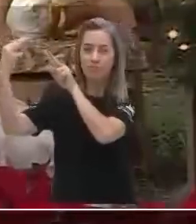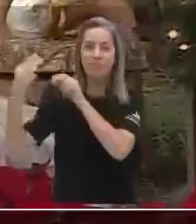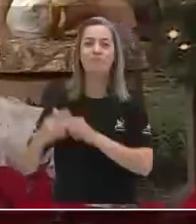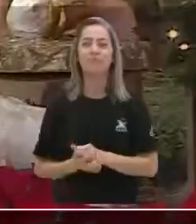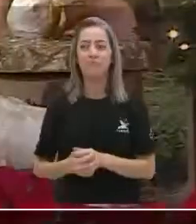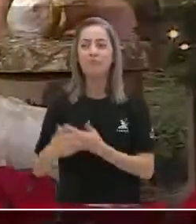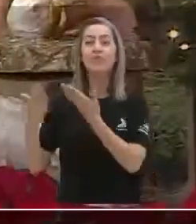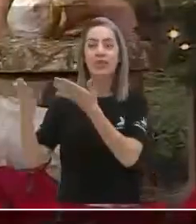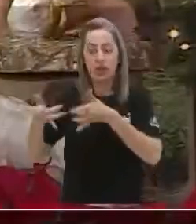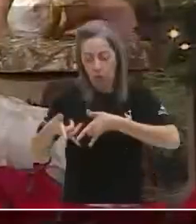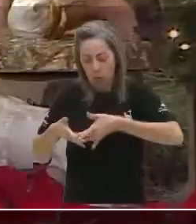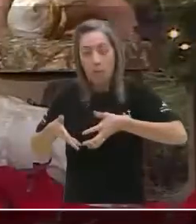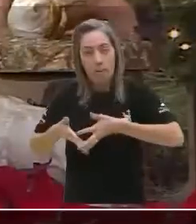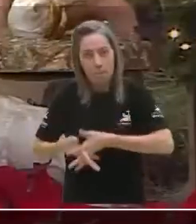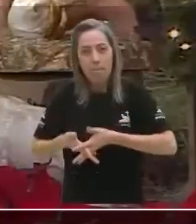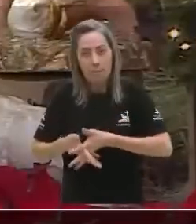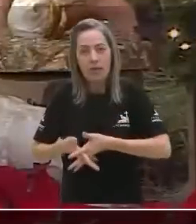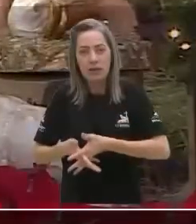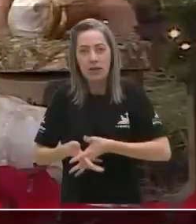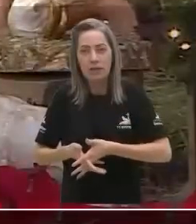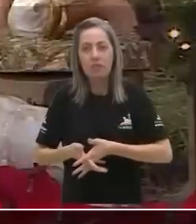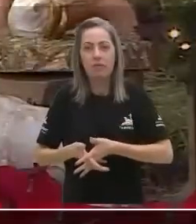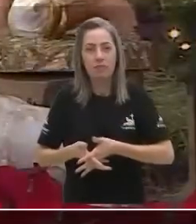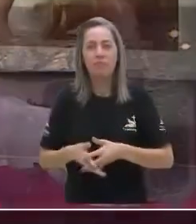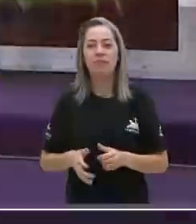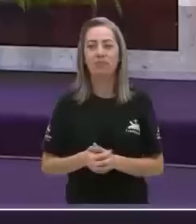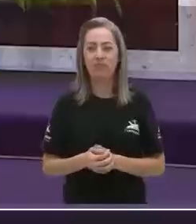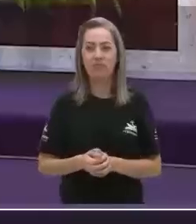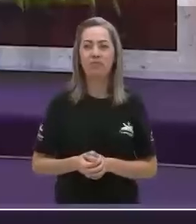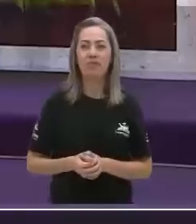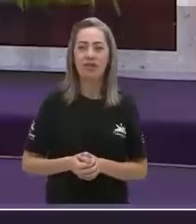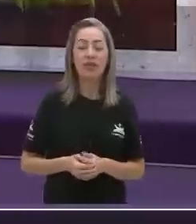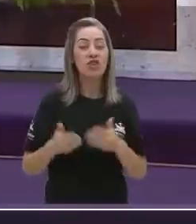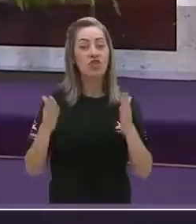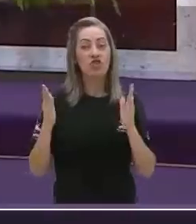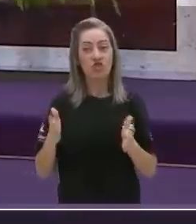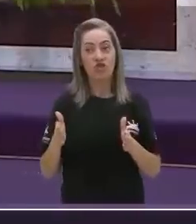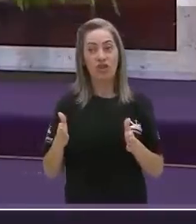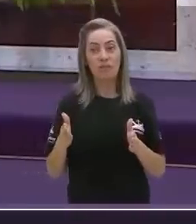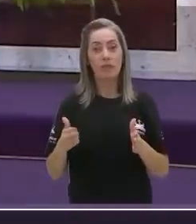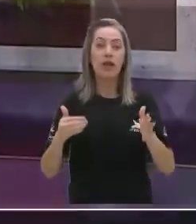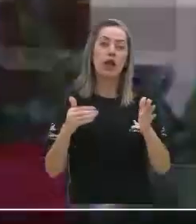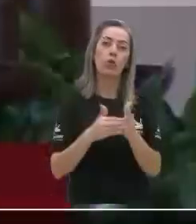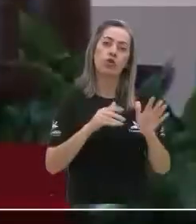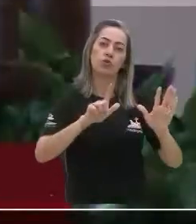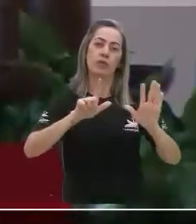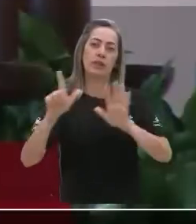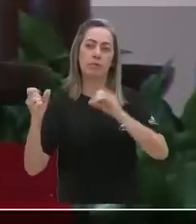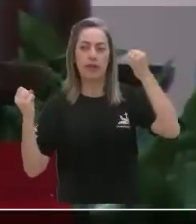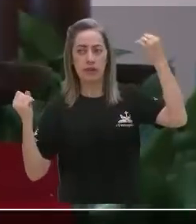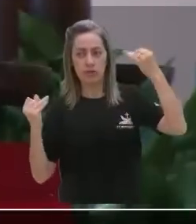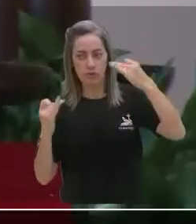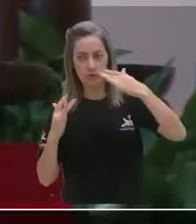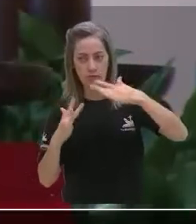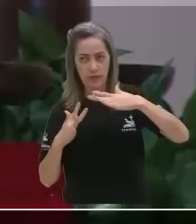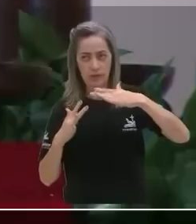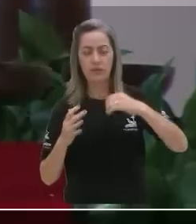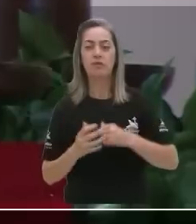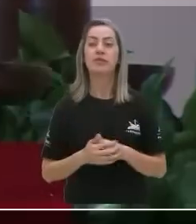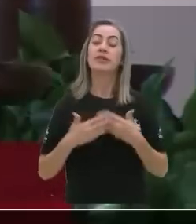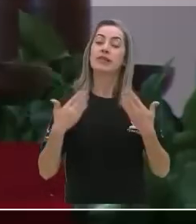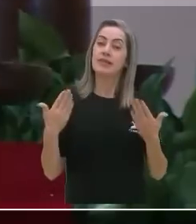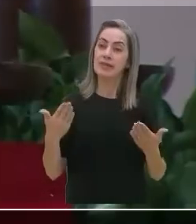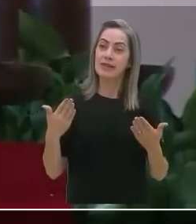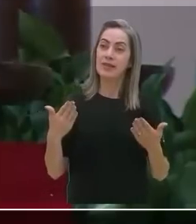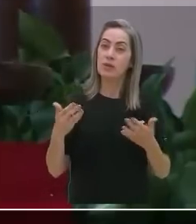presépio. Já vai adiantado o Advento, já estamos indo para a última semana do Advento, então